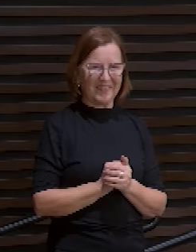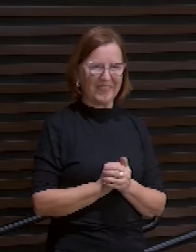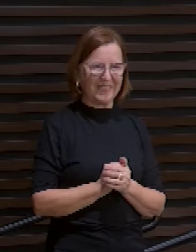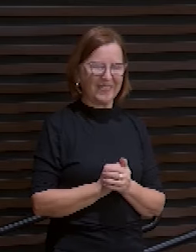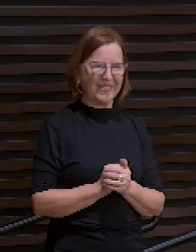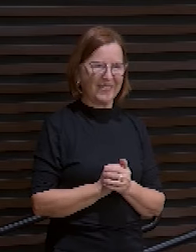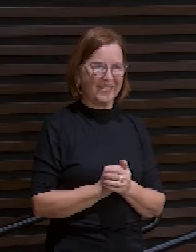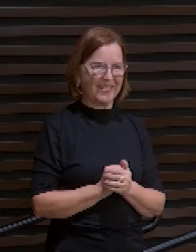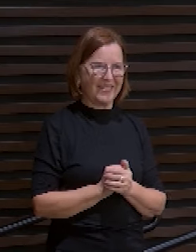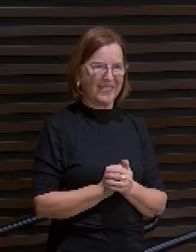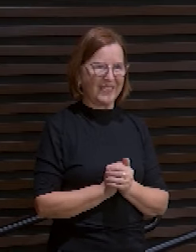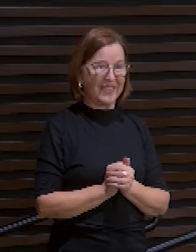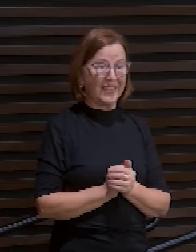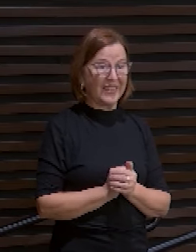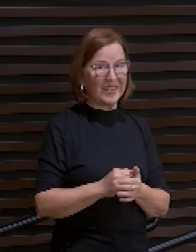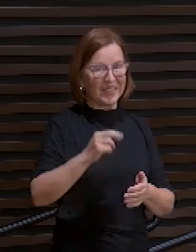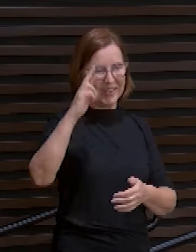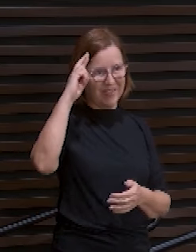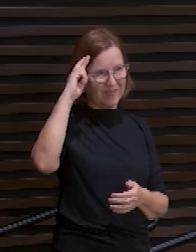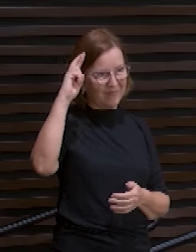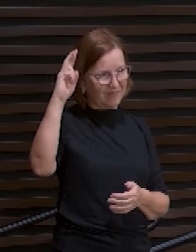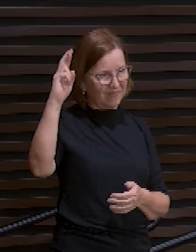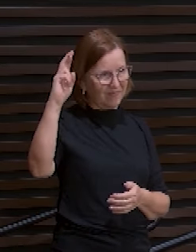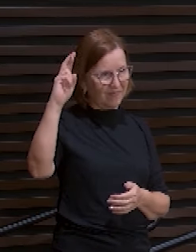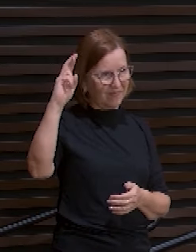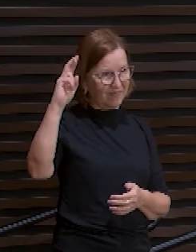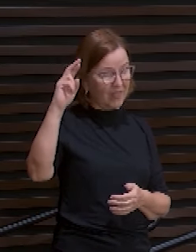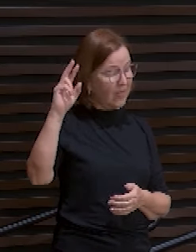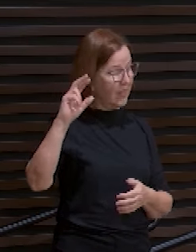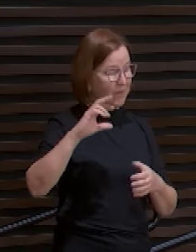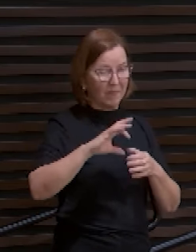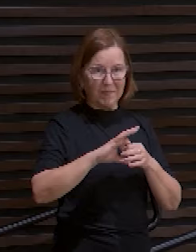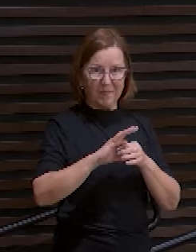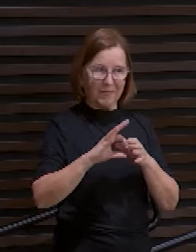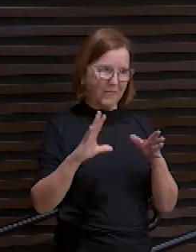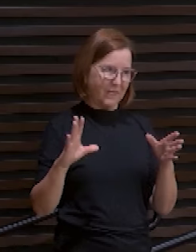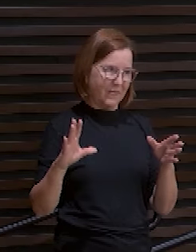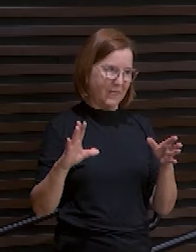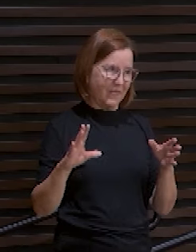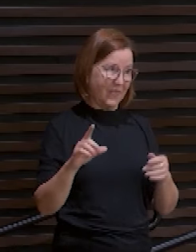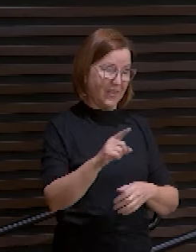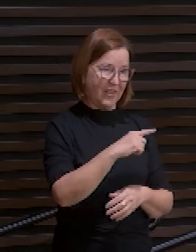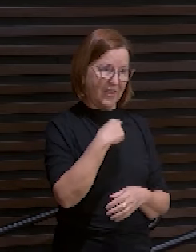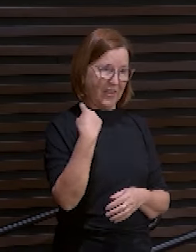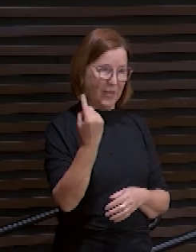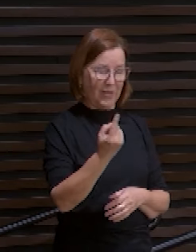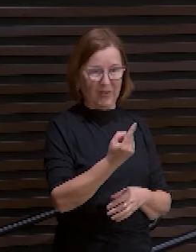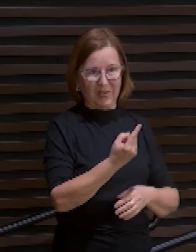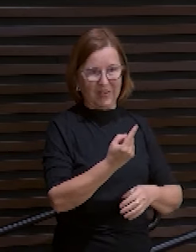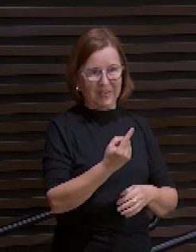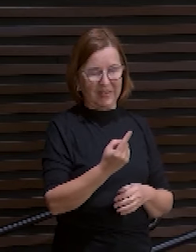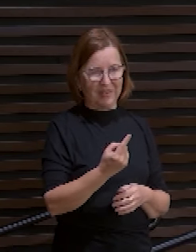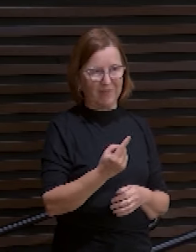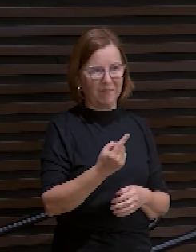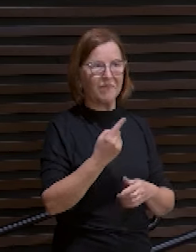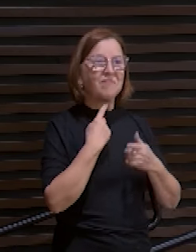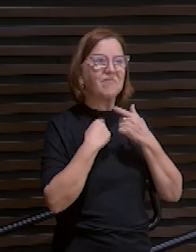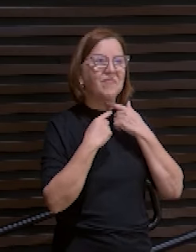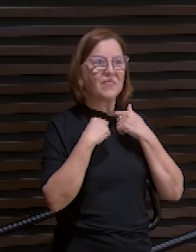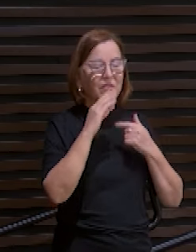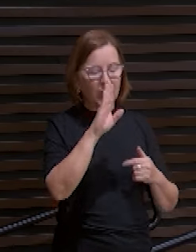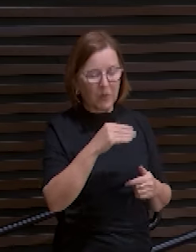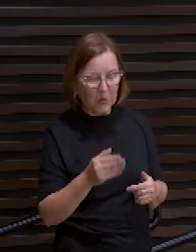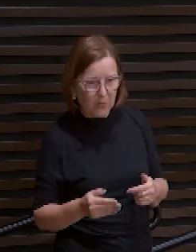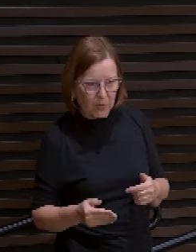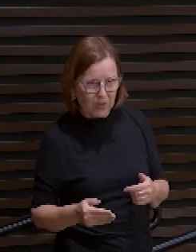Amém que o senhor não permita que nossa fome de honra nos leve a